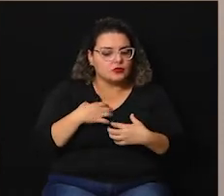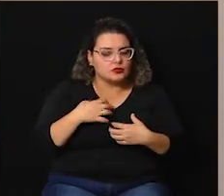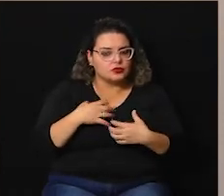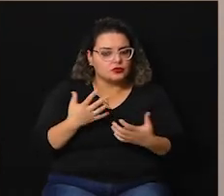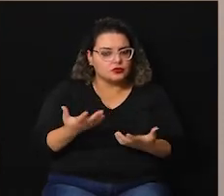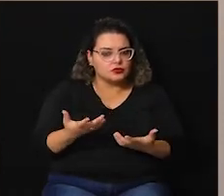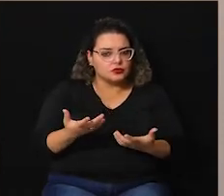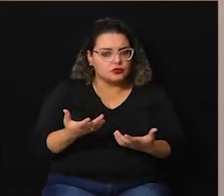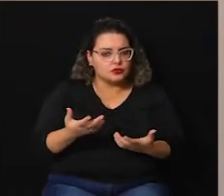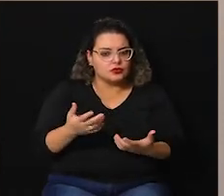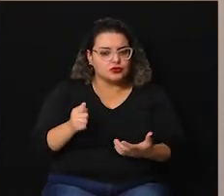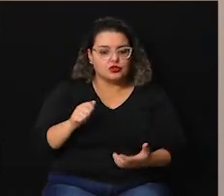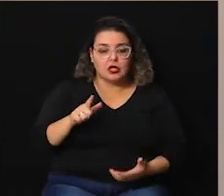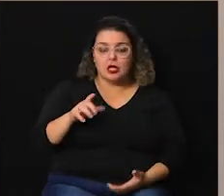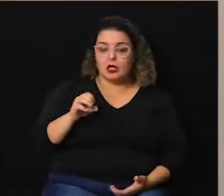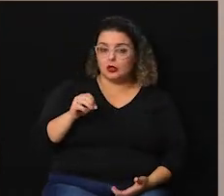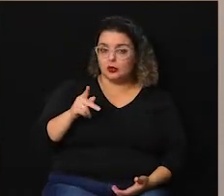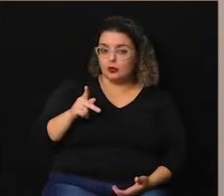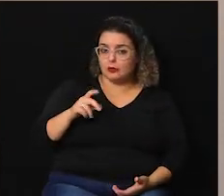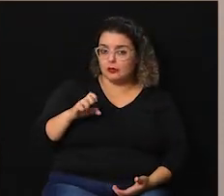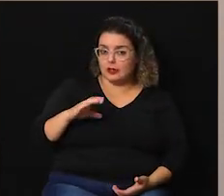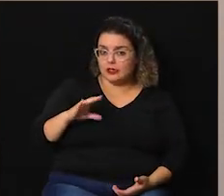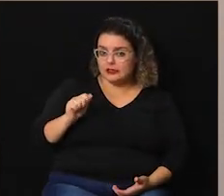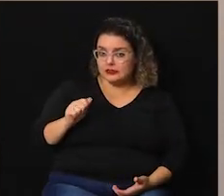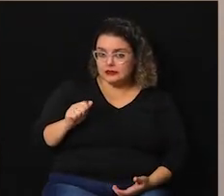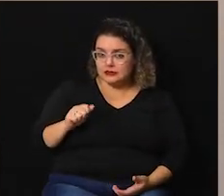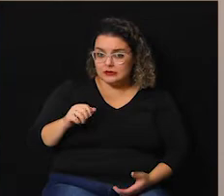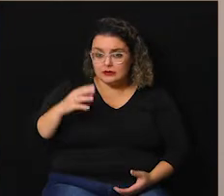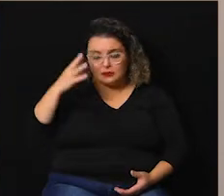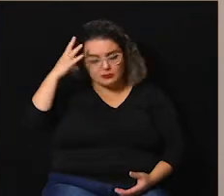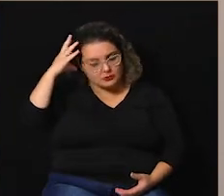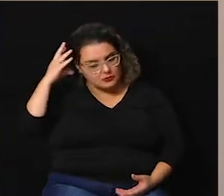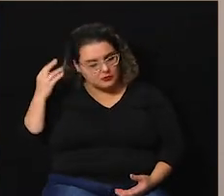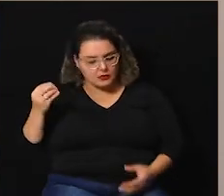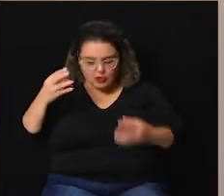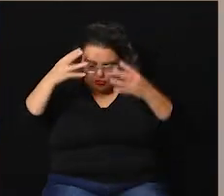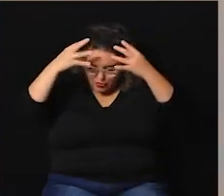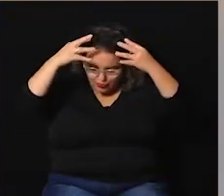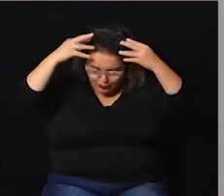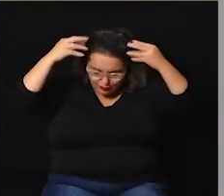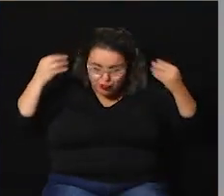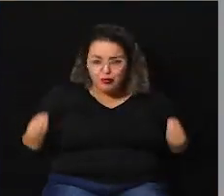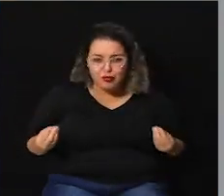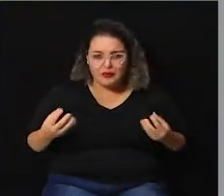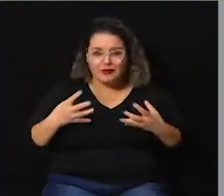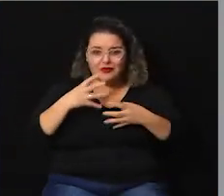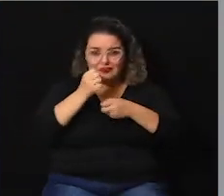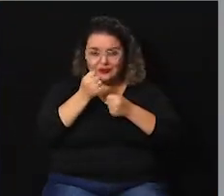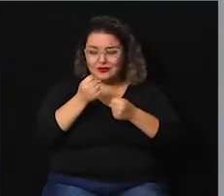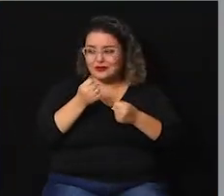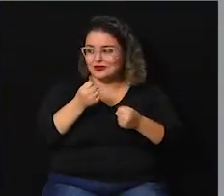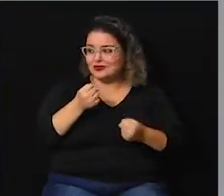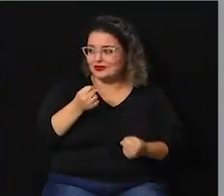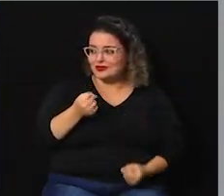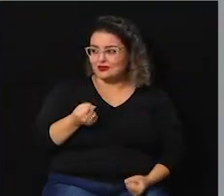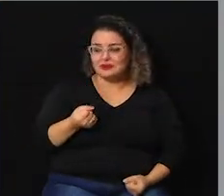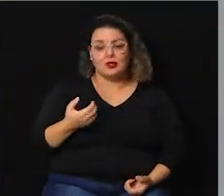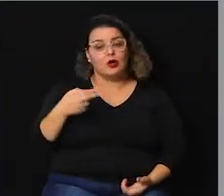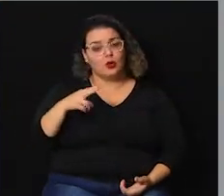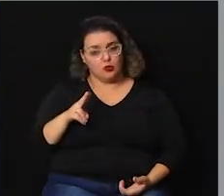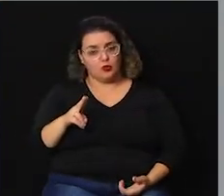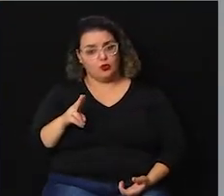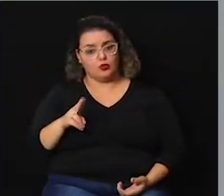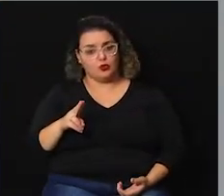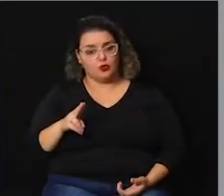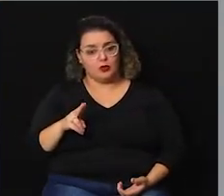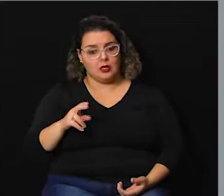sintomas, seja de alopecia areata, aquela queda brusca e aguda e intensa, ou da